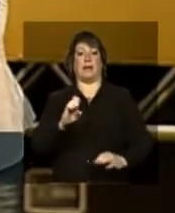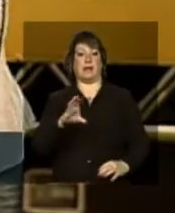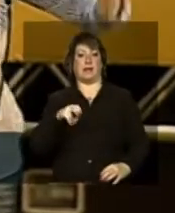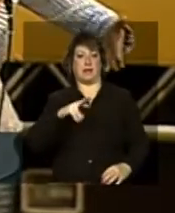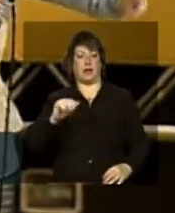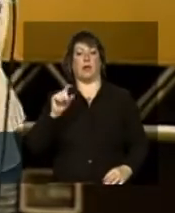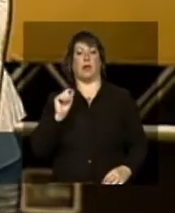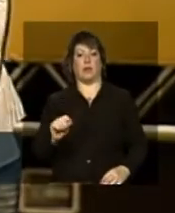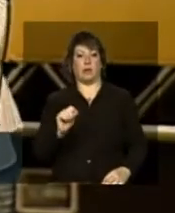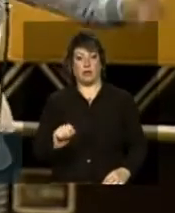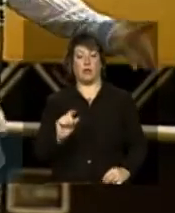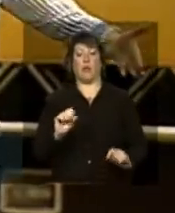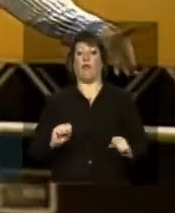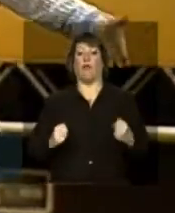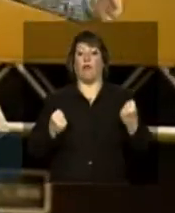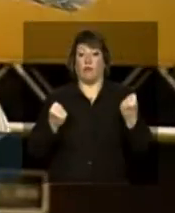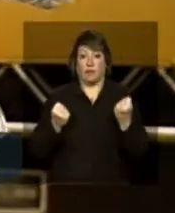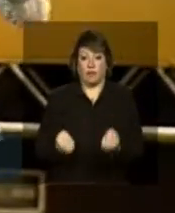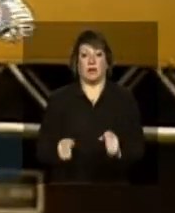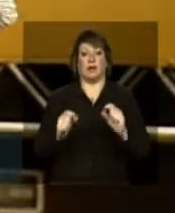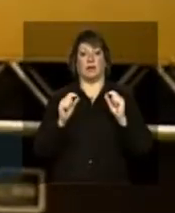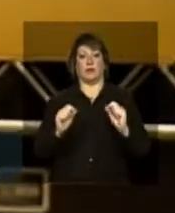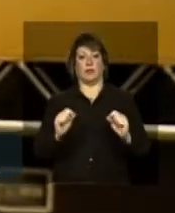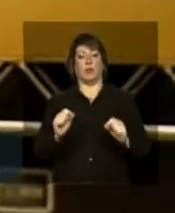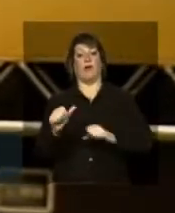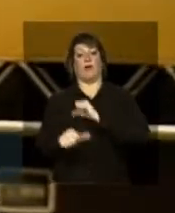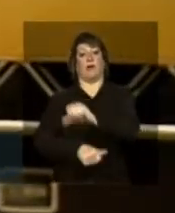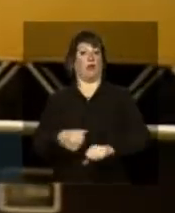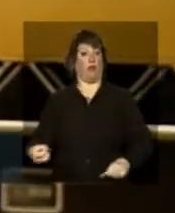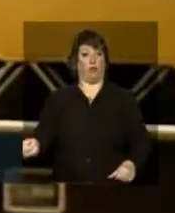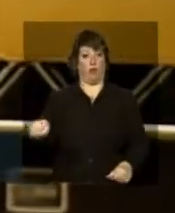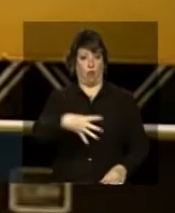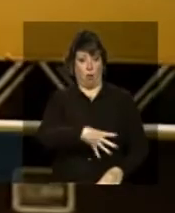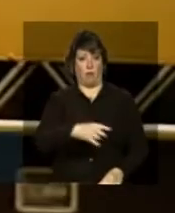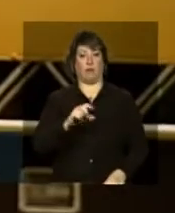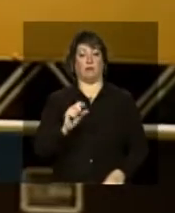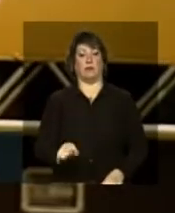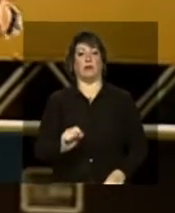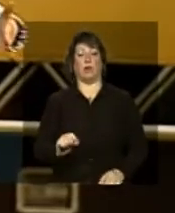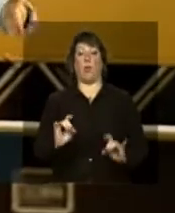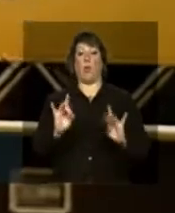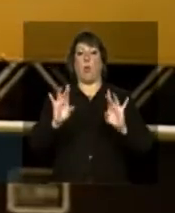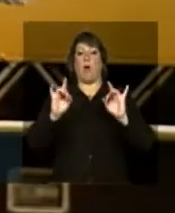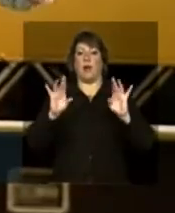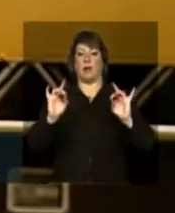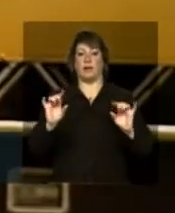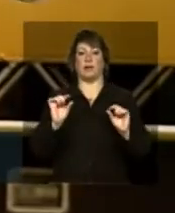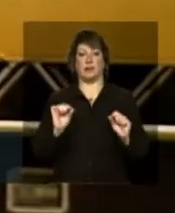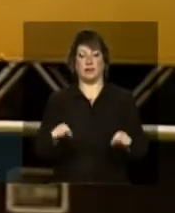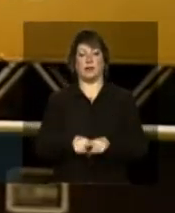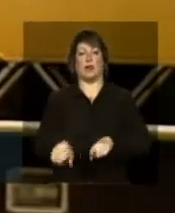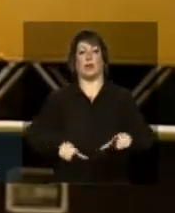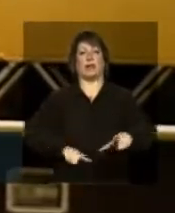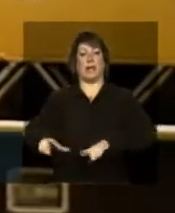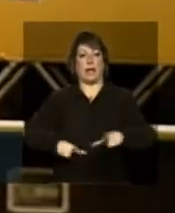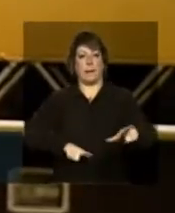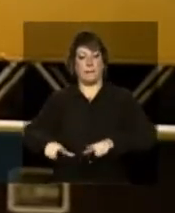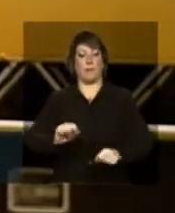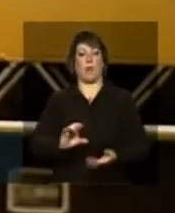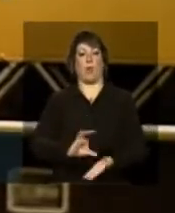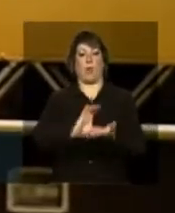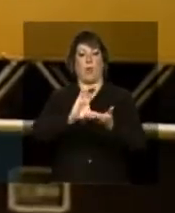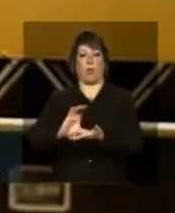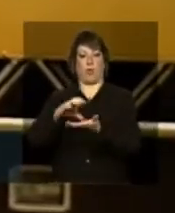é fortalecermos e renovarmos em qualidade o trabalho dos